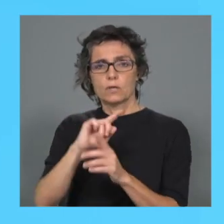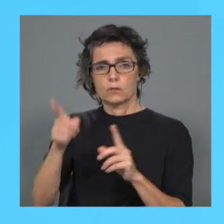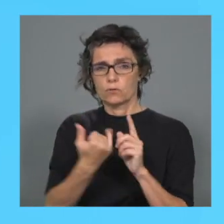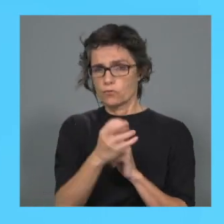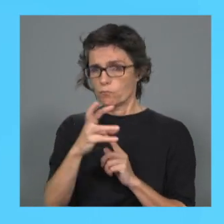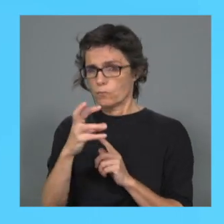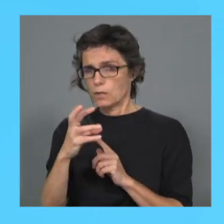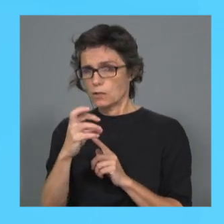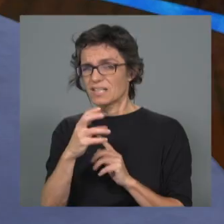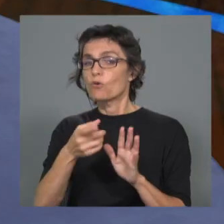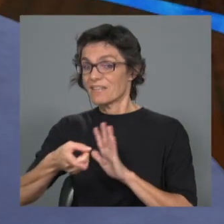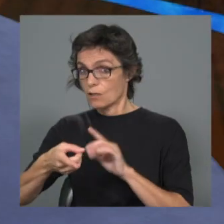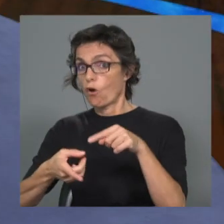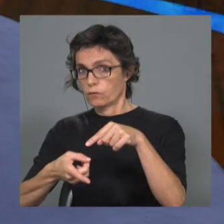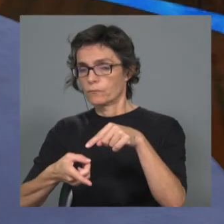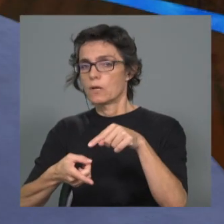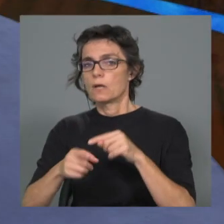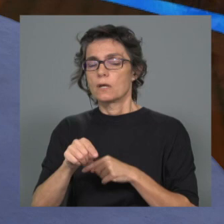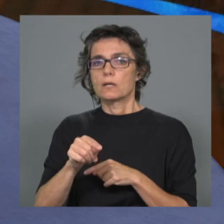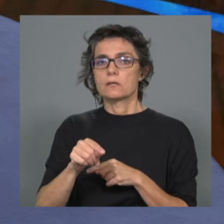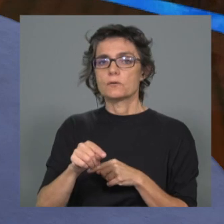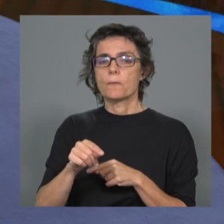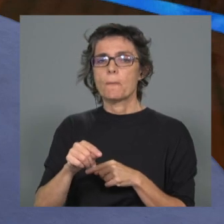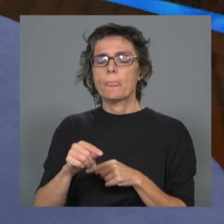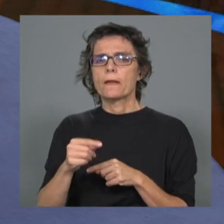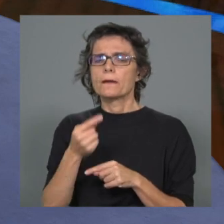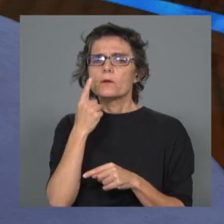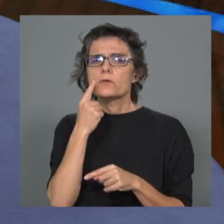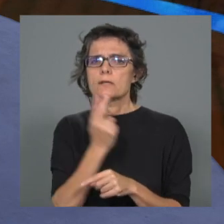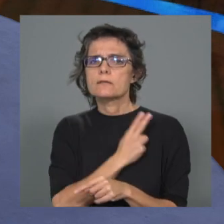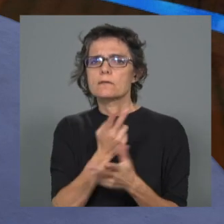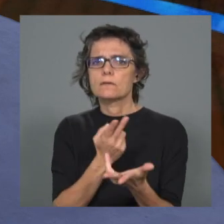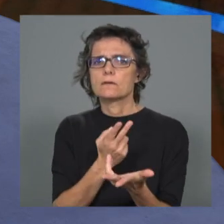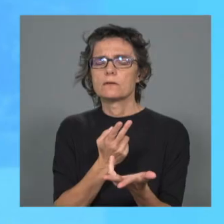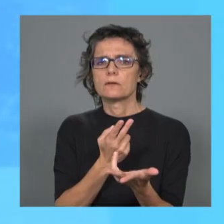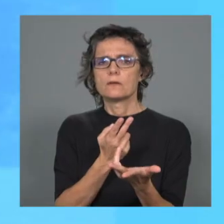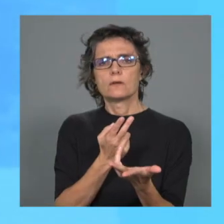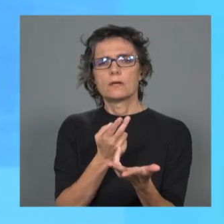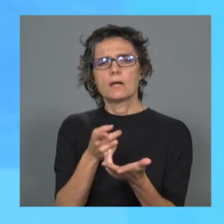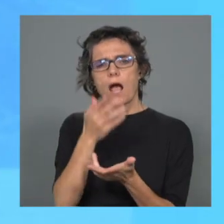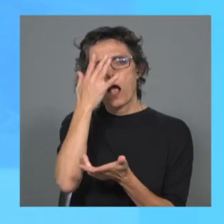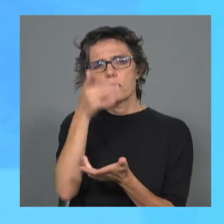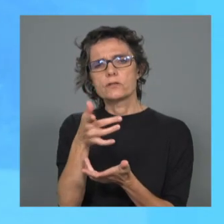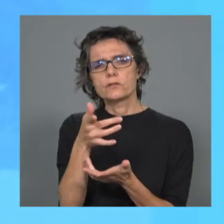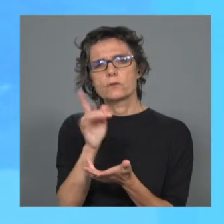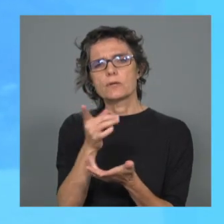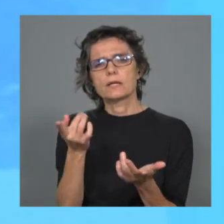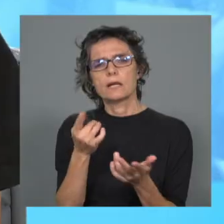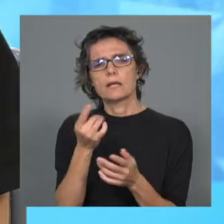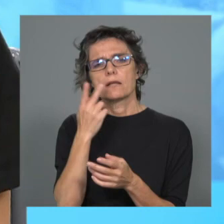2019, peço desculpa, aproxima-se desta Academia. O que é que encontra aqui que pode ser essencial nessa altura para a sua